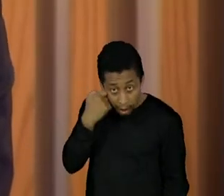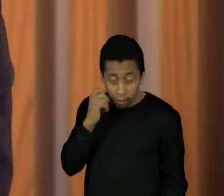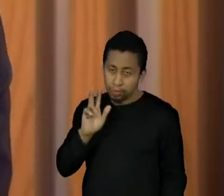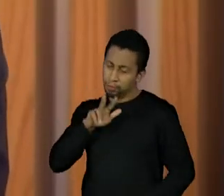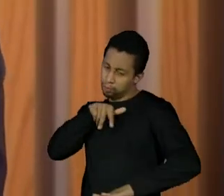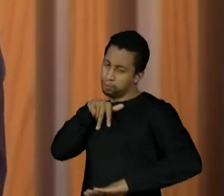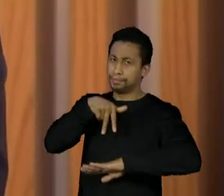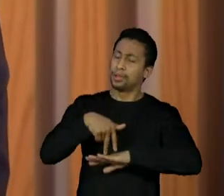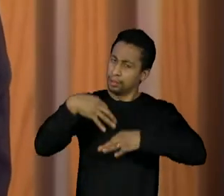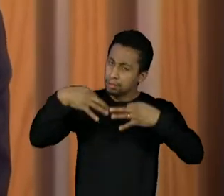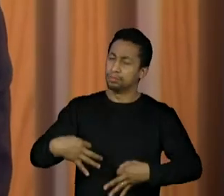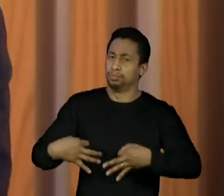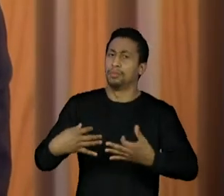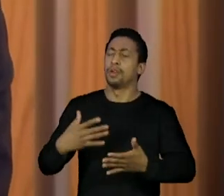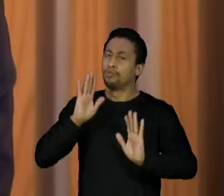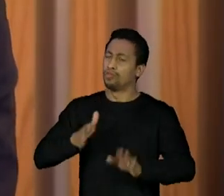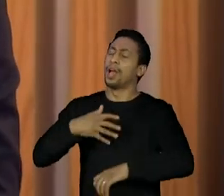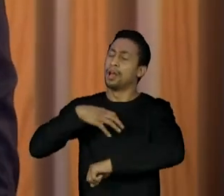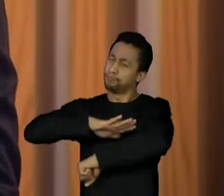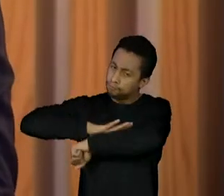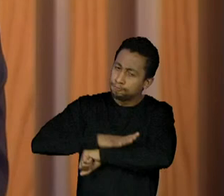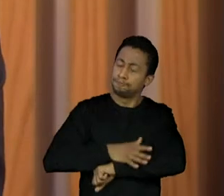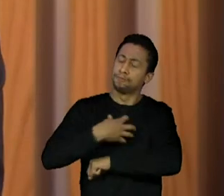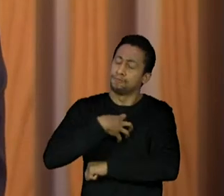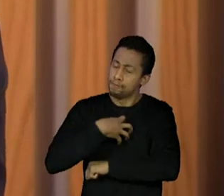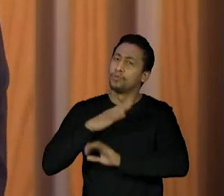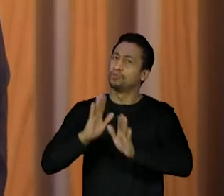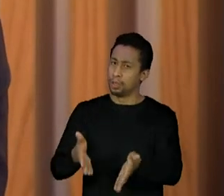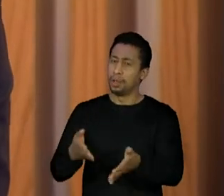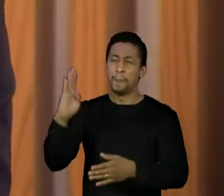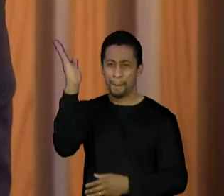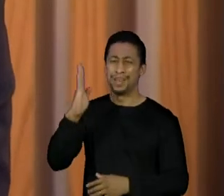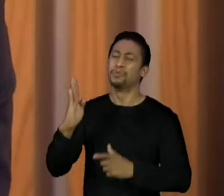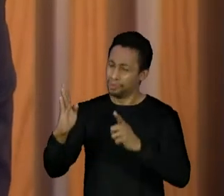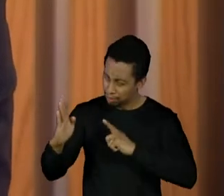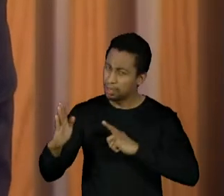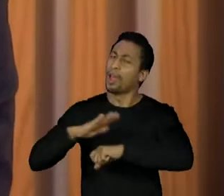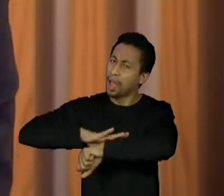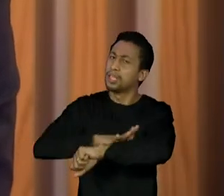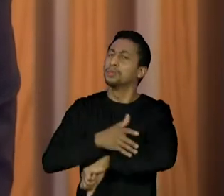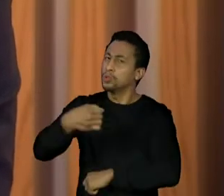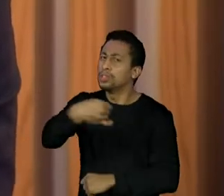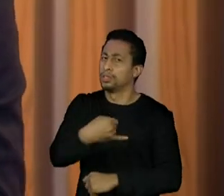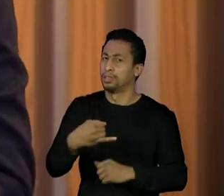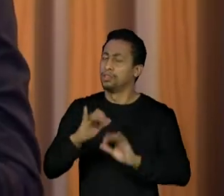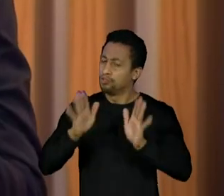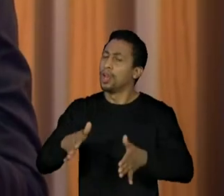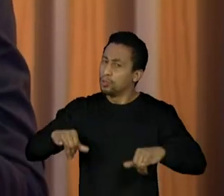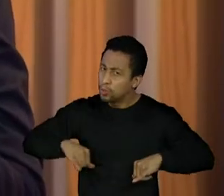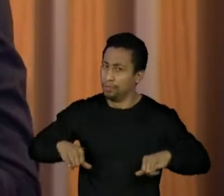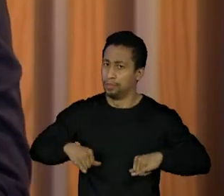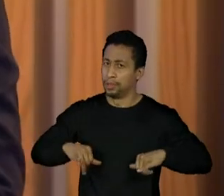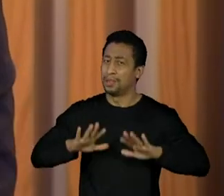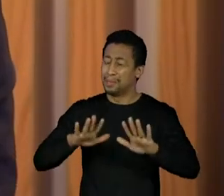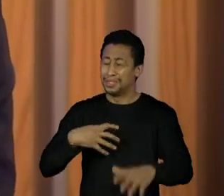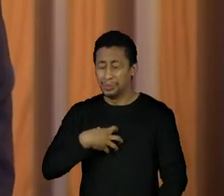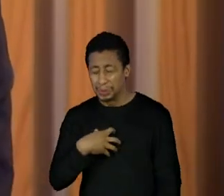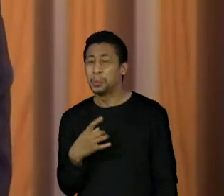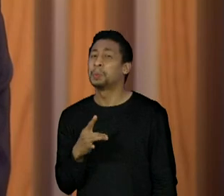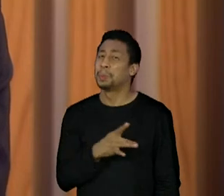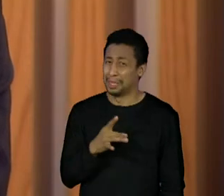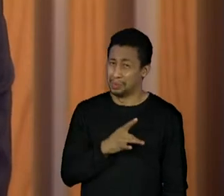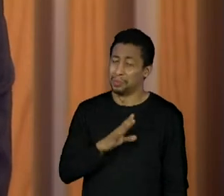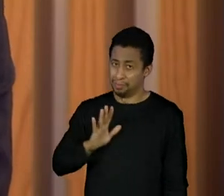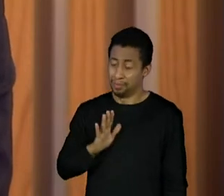fala, já sofri racismo, não aceito a ideia de que o Brasil não tem racismo. Eu já sofri, mas eu tenho um medo, estou falando bem em primeira pessoa do